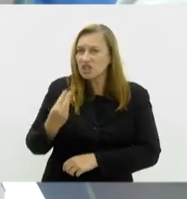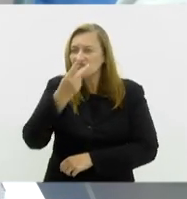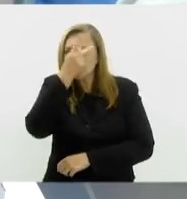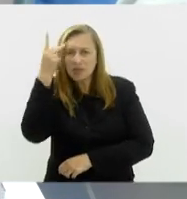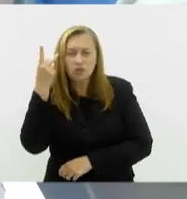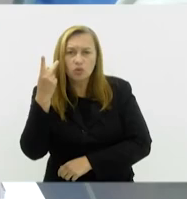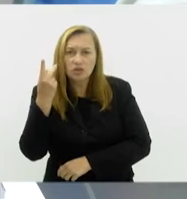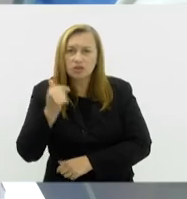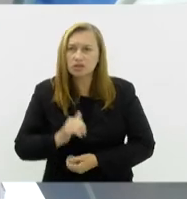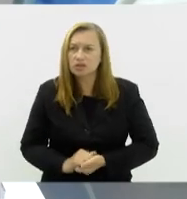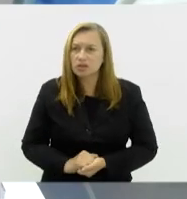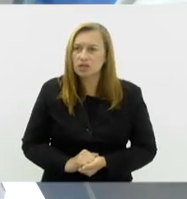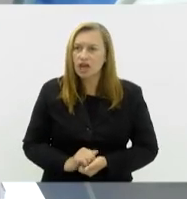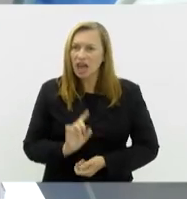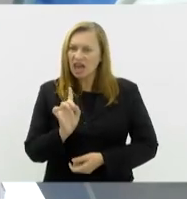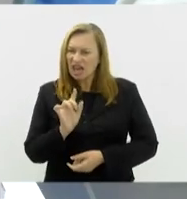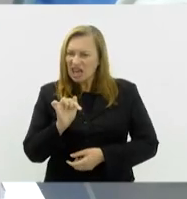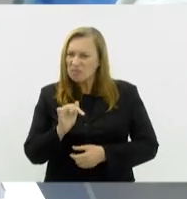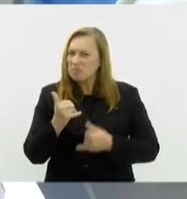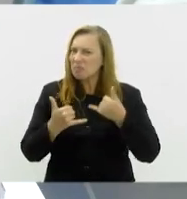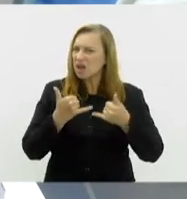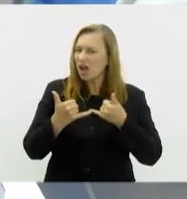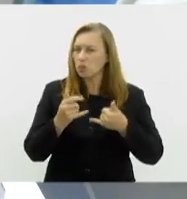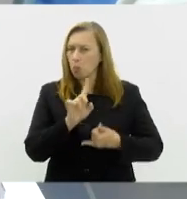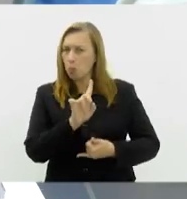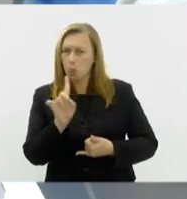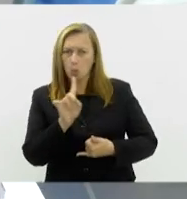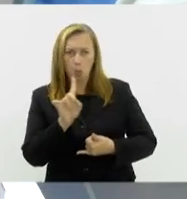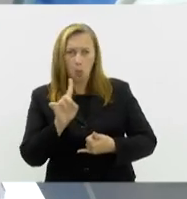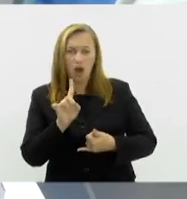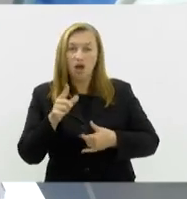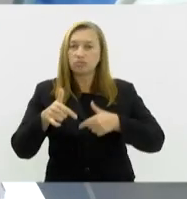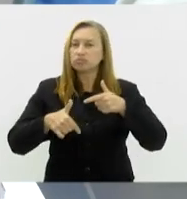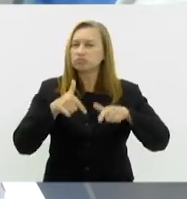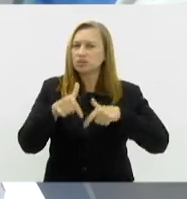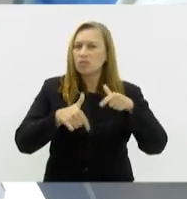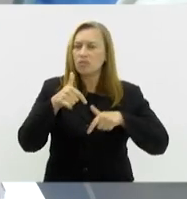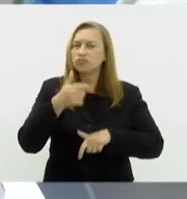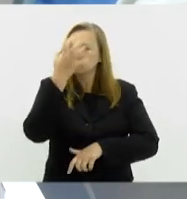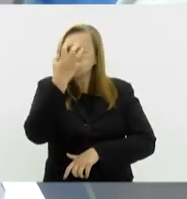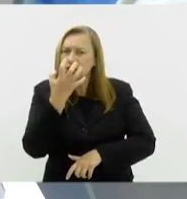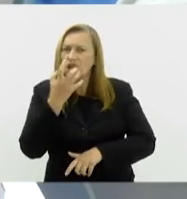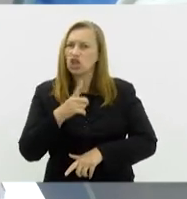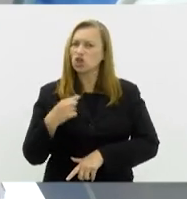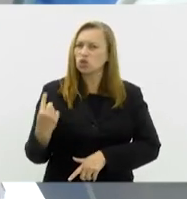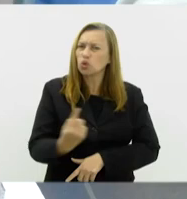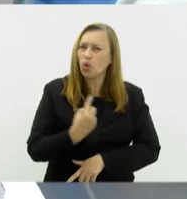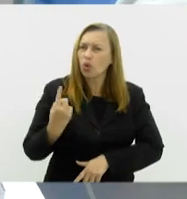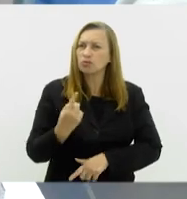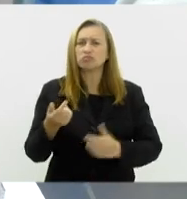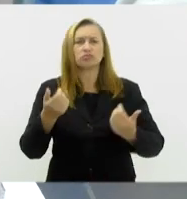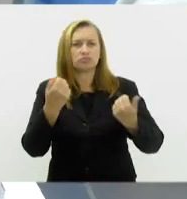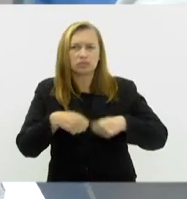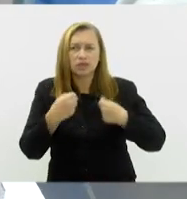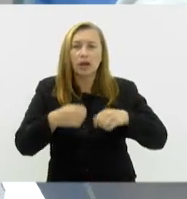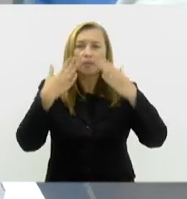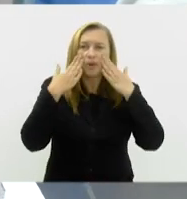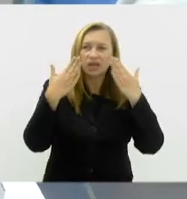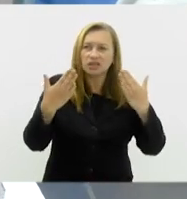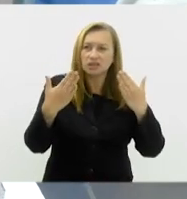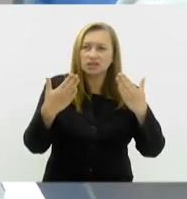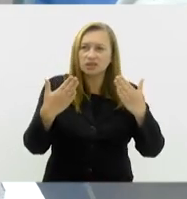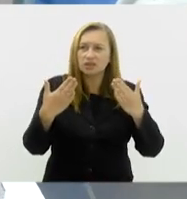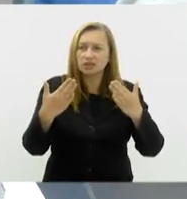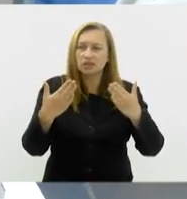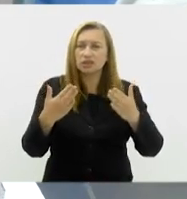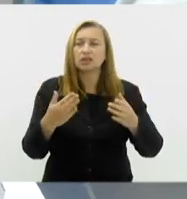pessoas isso aqui não é brincadeira isso aqui é um trabalho sério e nós precisamos apresentar assim